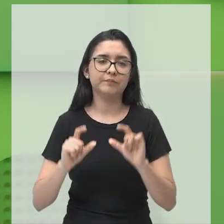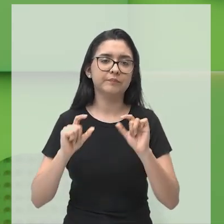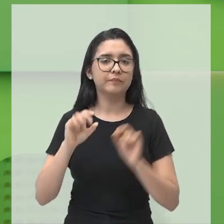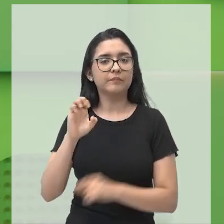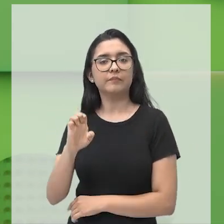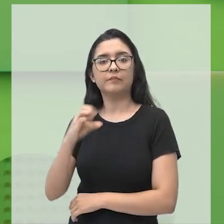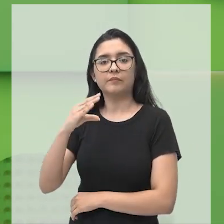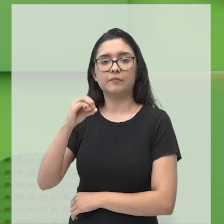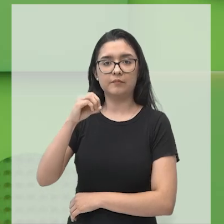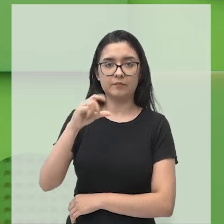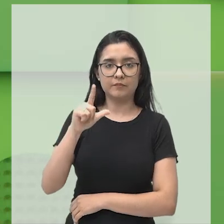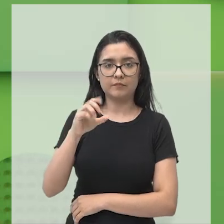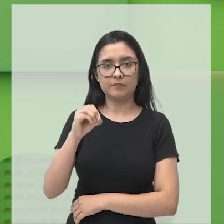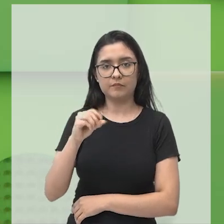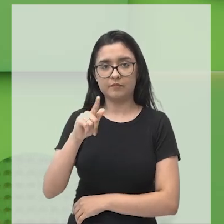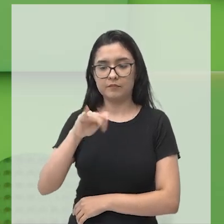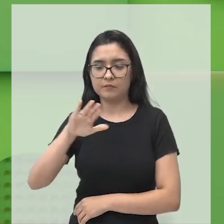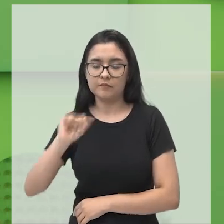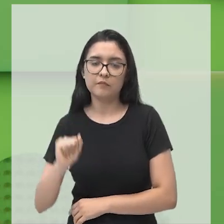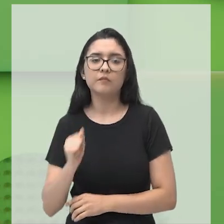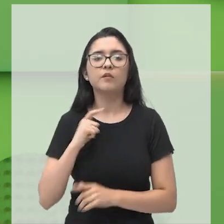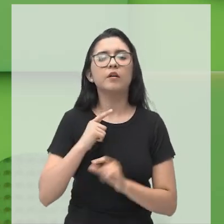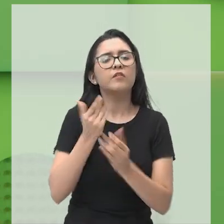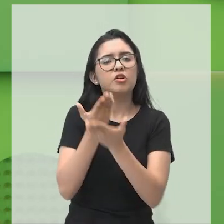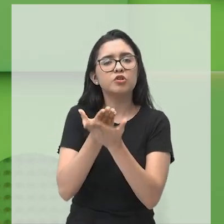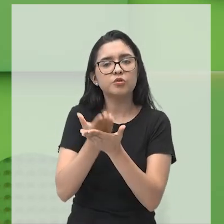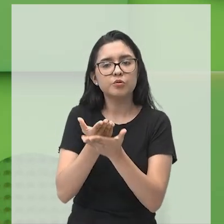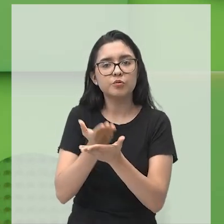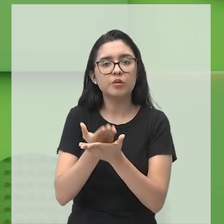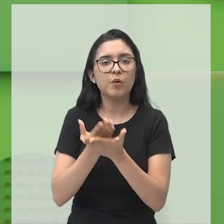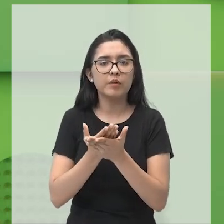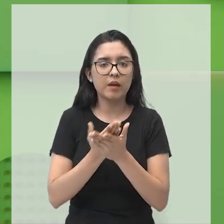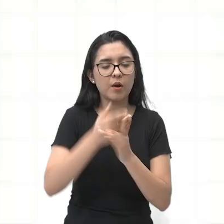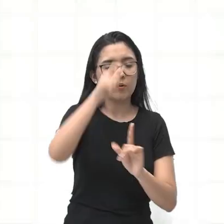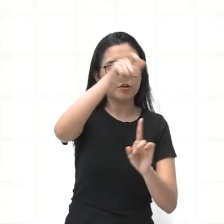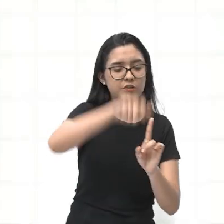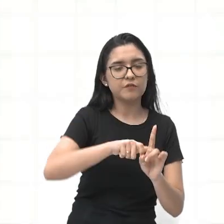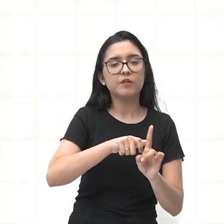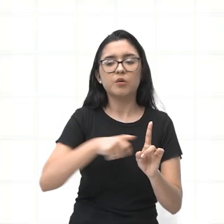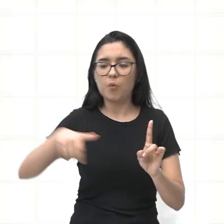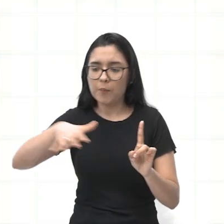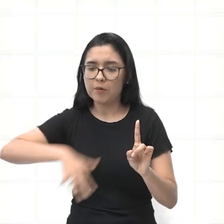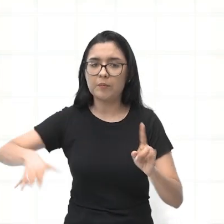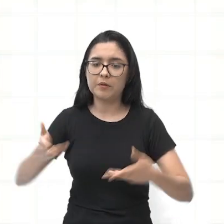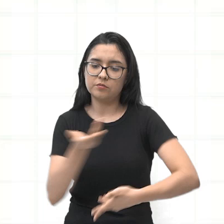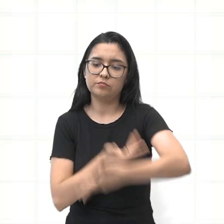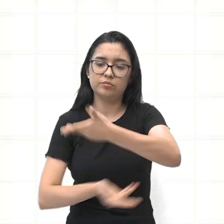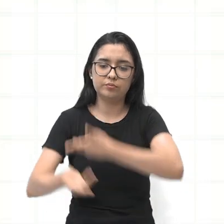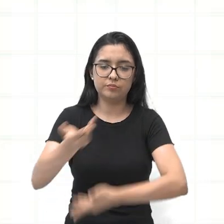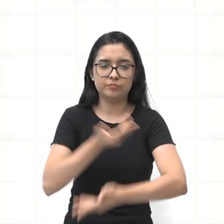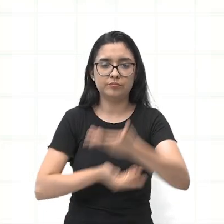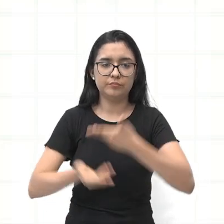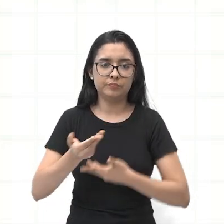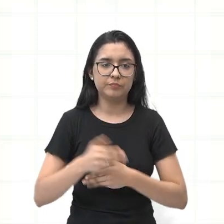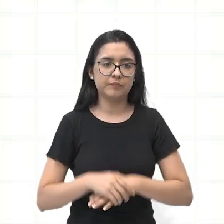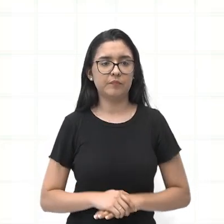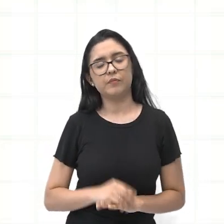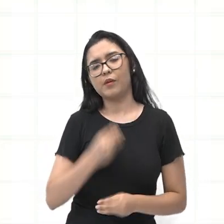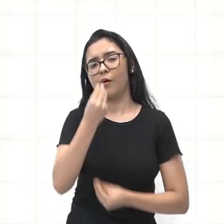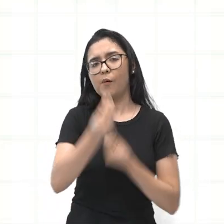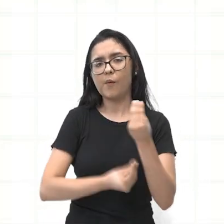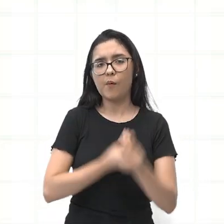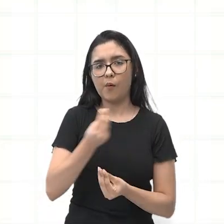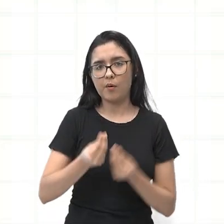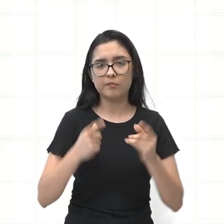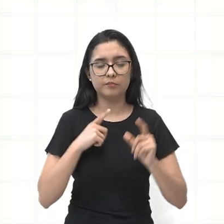quê? A interação do indivíduo com o meio ambiente. Vamos observar aí. O modo como os